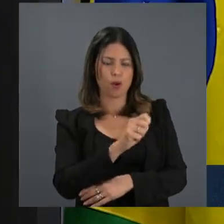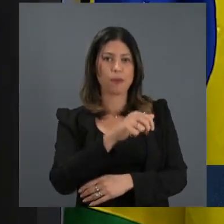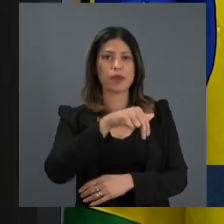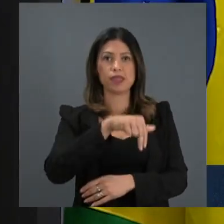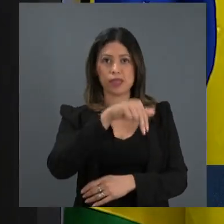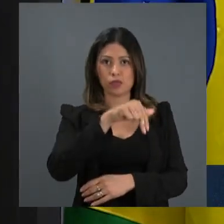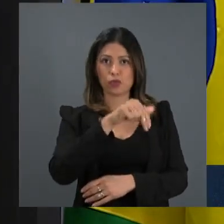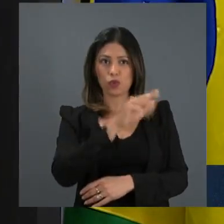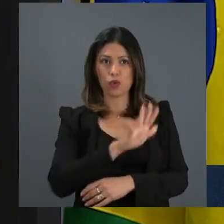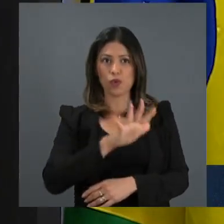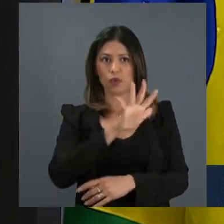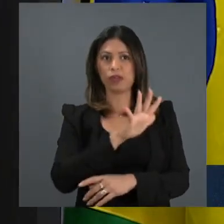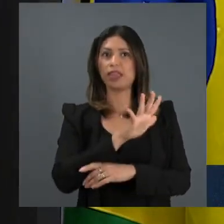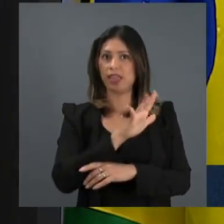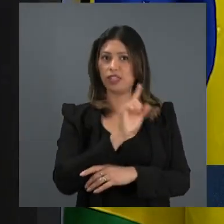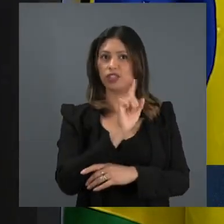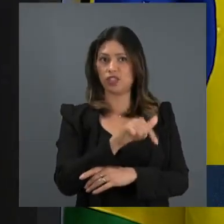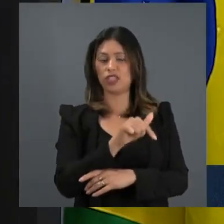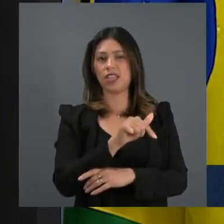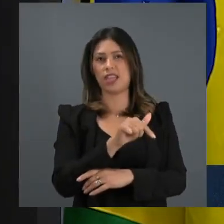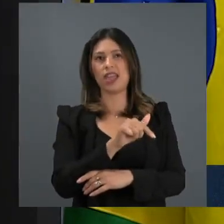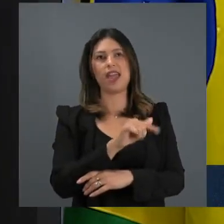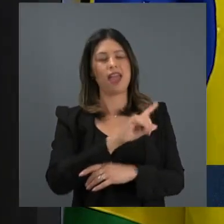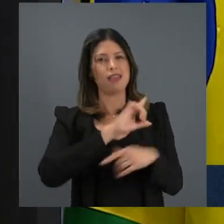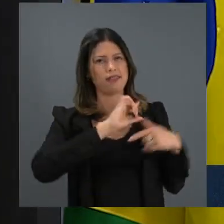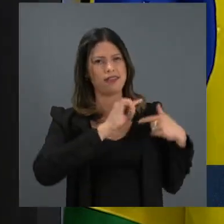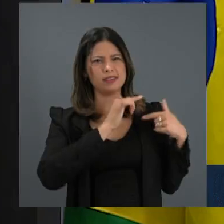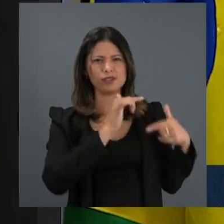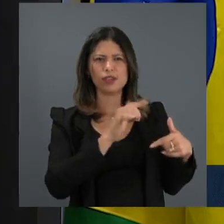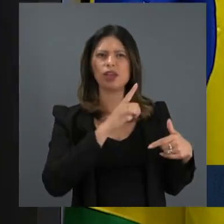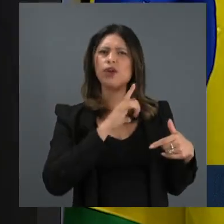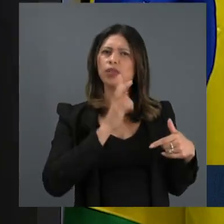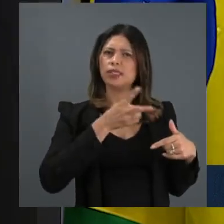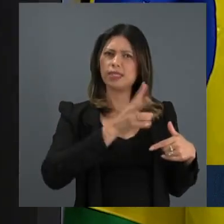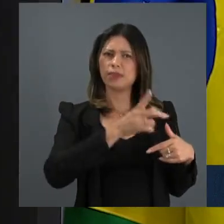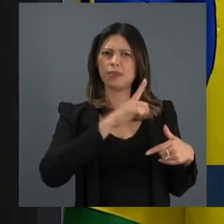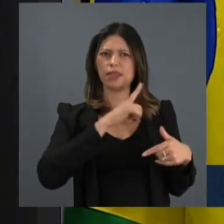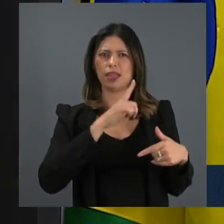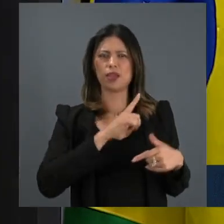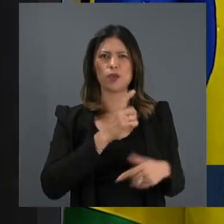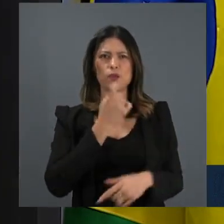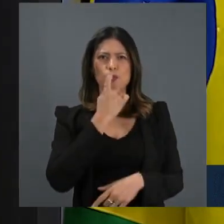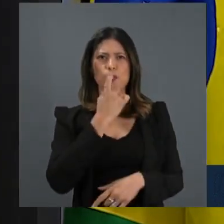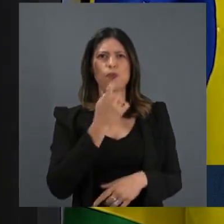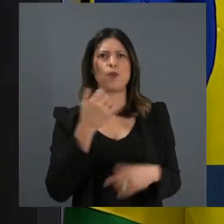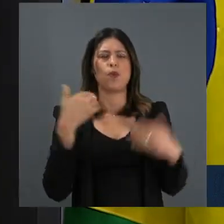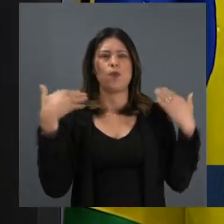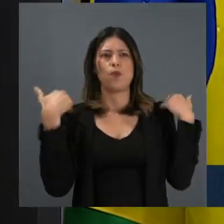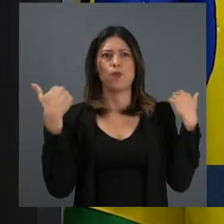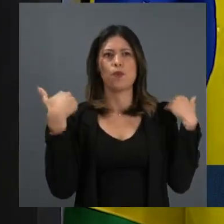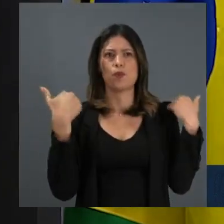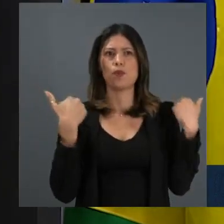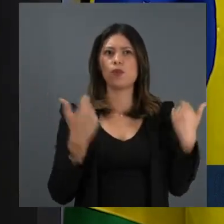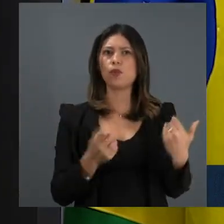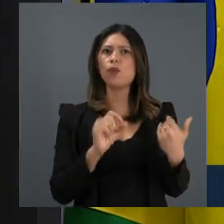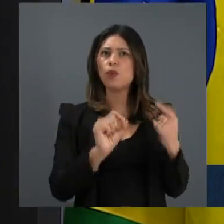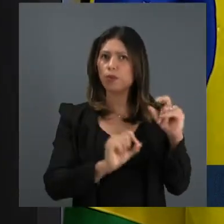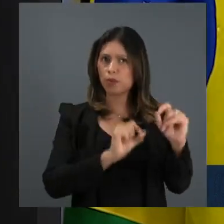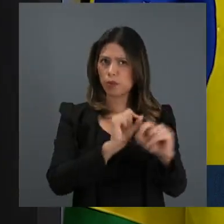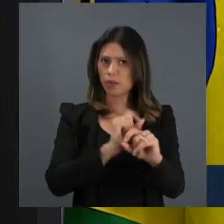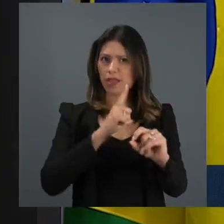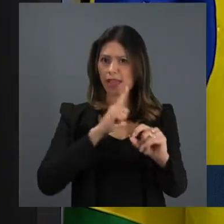região, tradicional, e que os clubes cearenses chegaram a 6